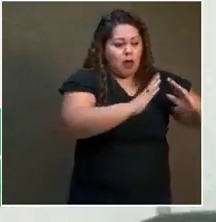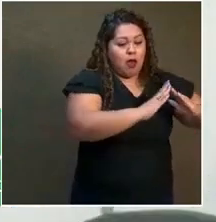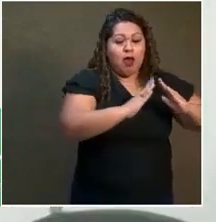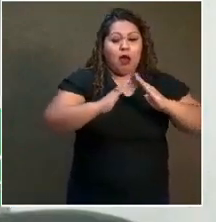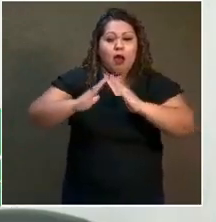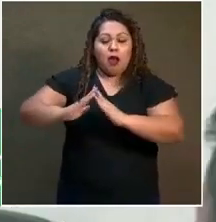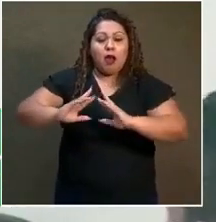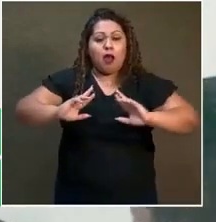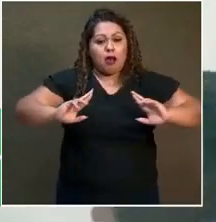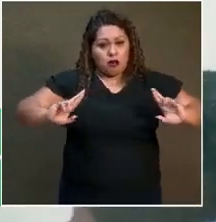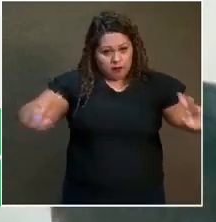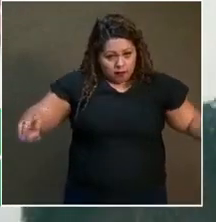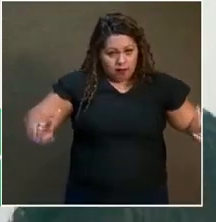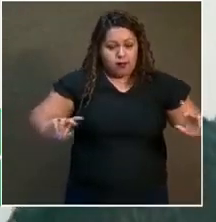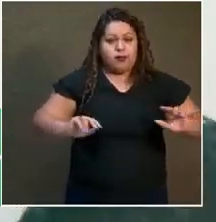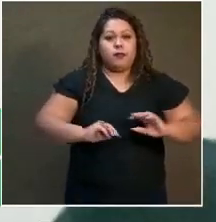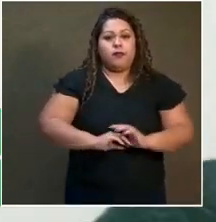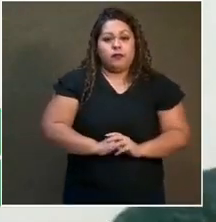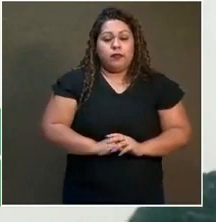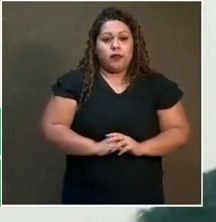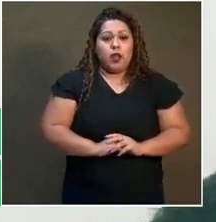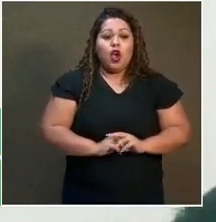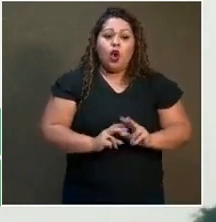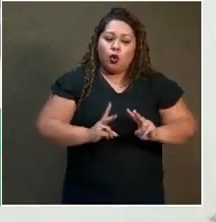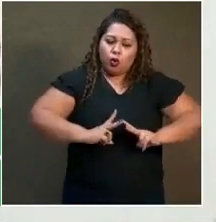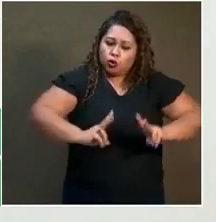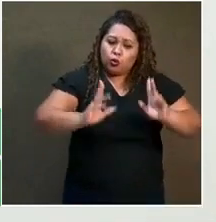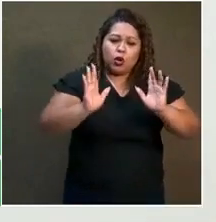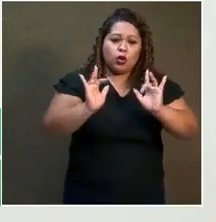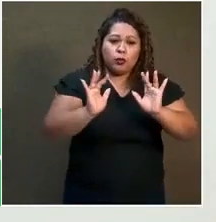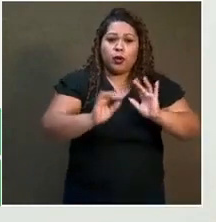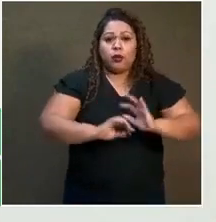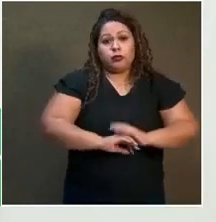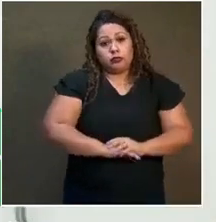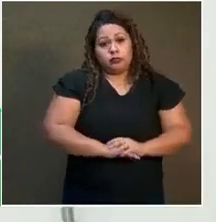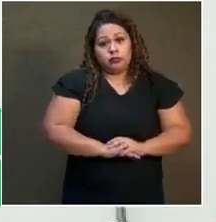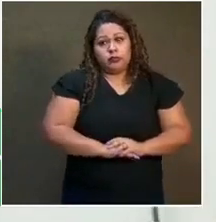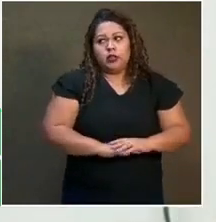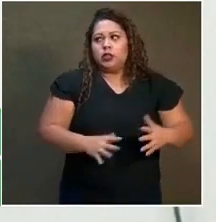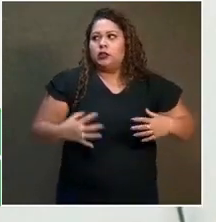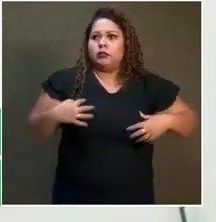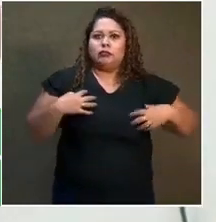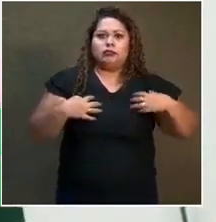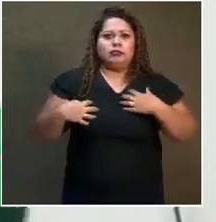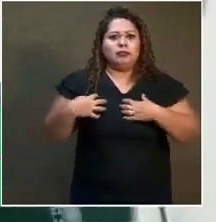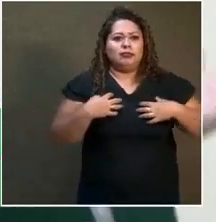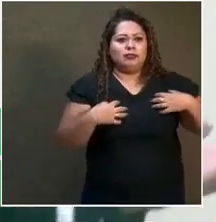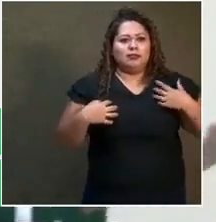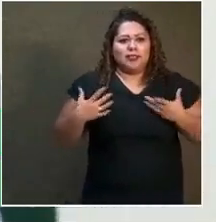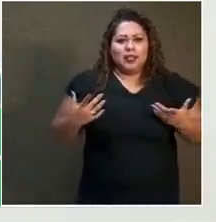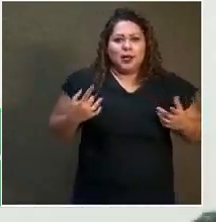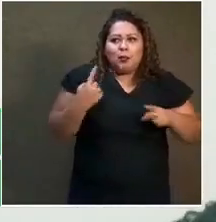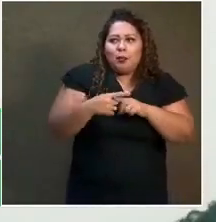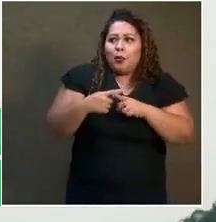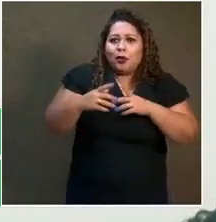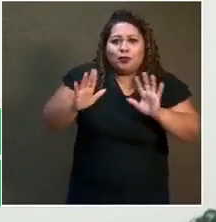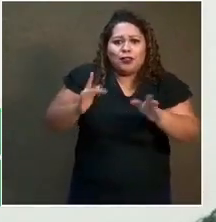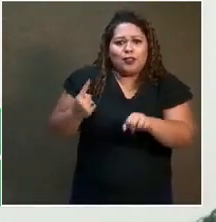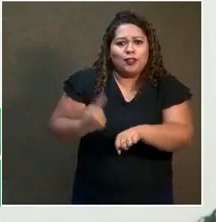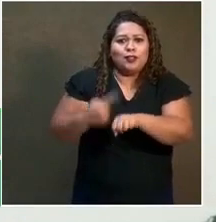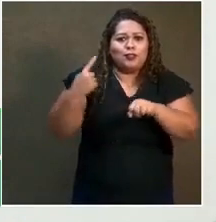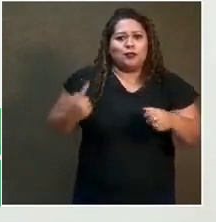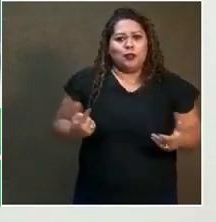voltar ao relacionamento, mas vamos morar em casa separada, namorando, já é um motivo para te deixar louco. Tu já acabou de descobrir as